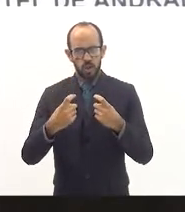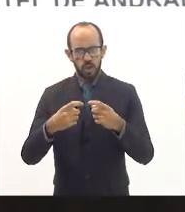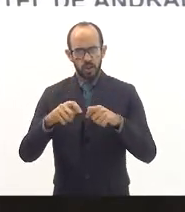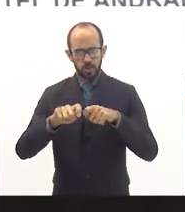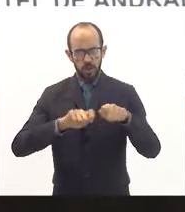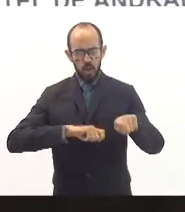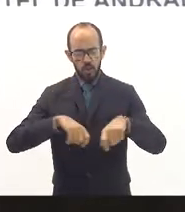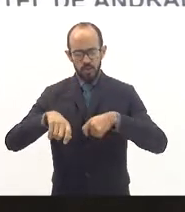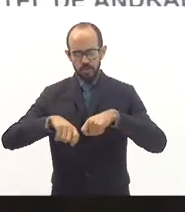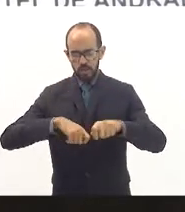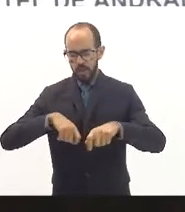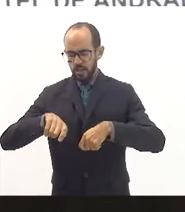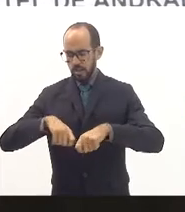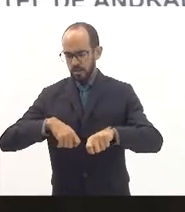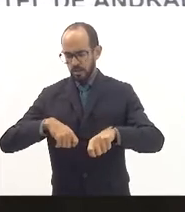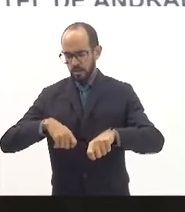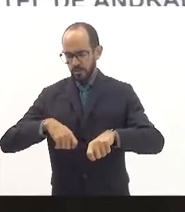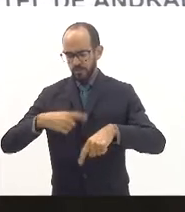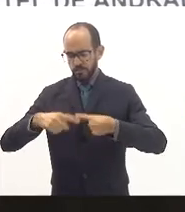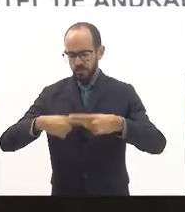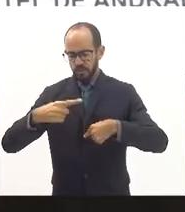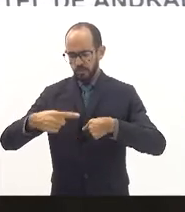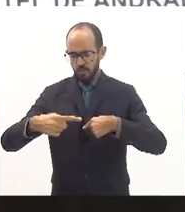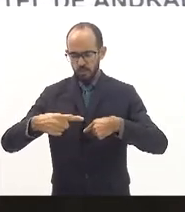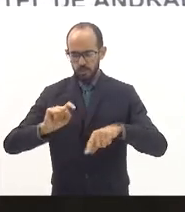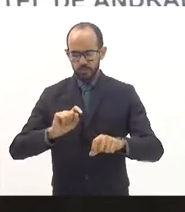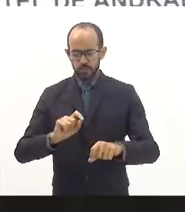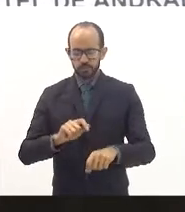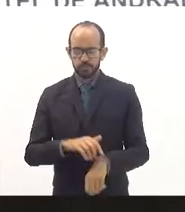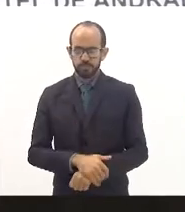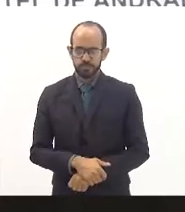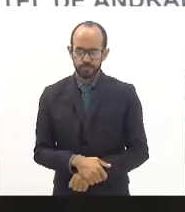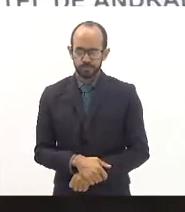rasgá-la. Em seguida,